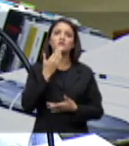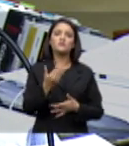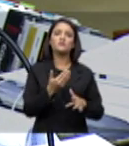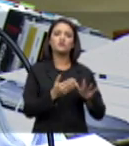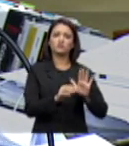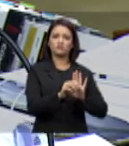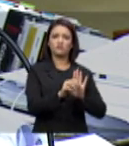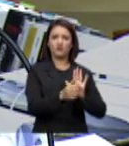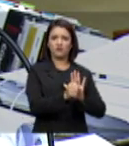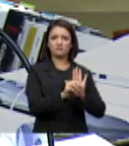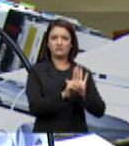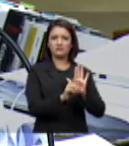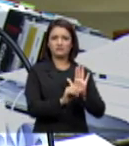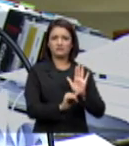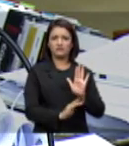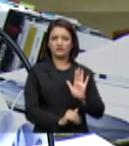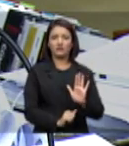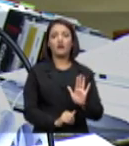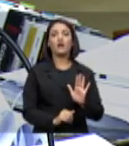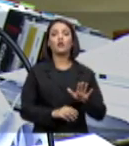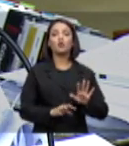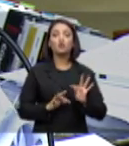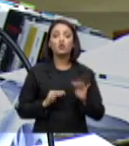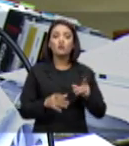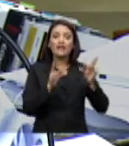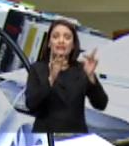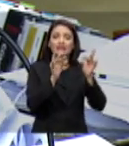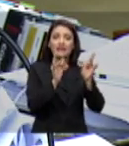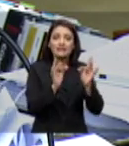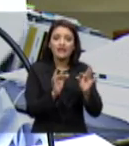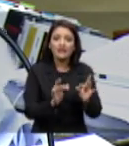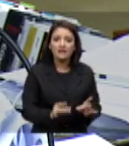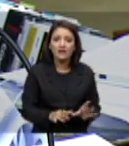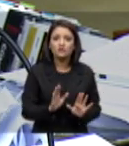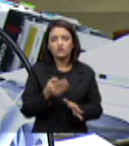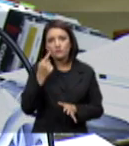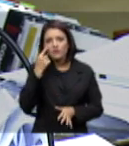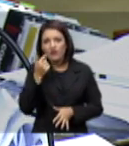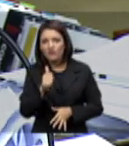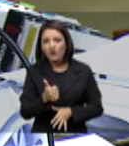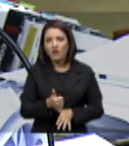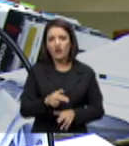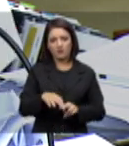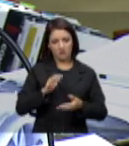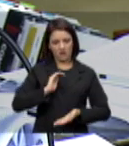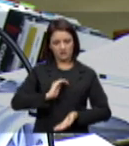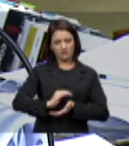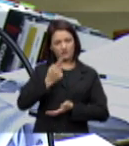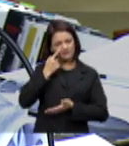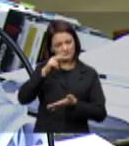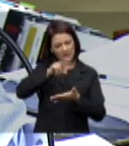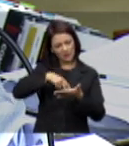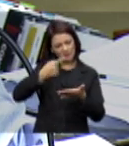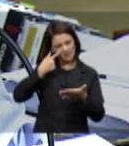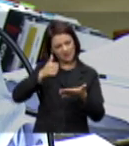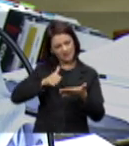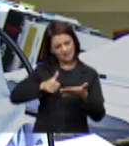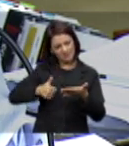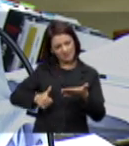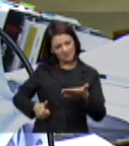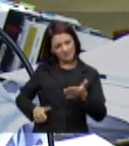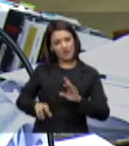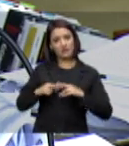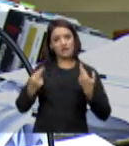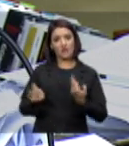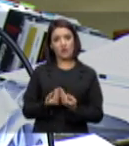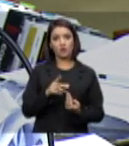cautelares todos eles foram detalhadamente analisados pelo supremo tribunal federal sessão do